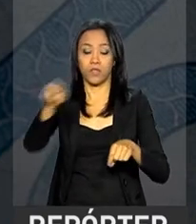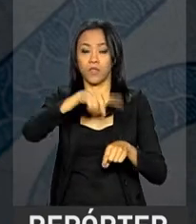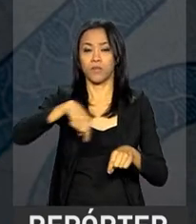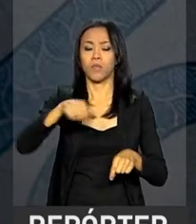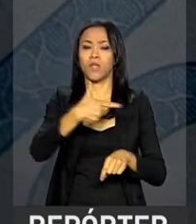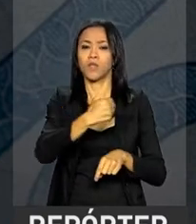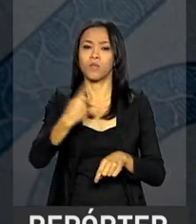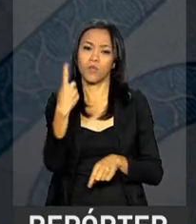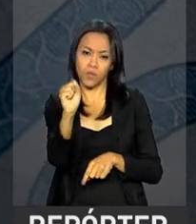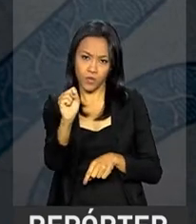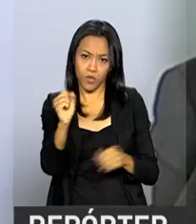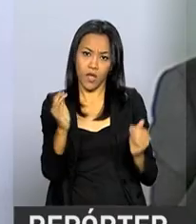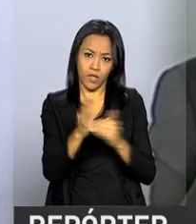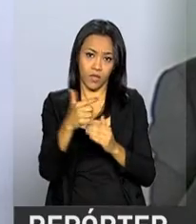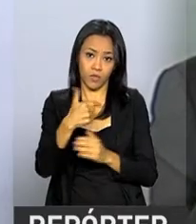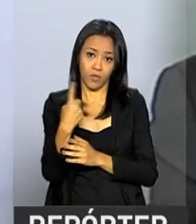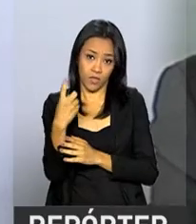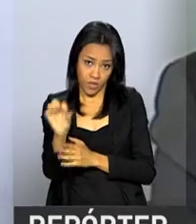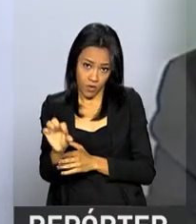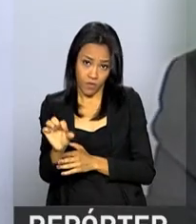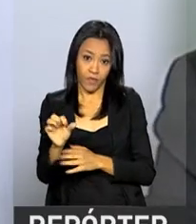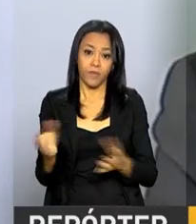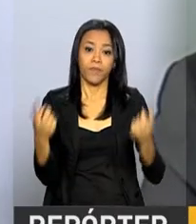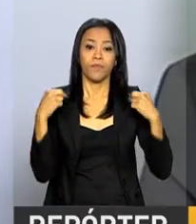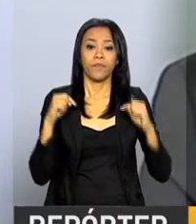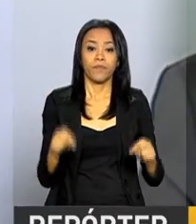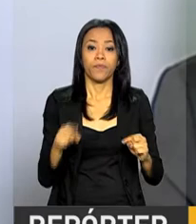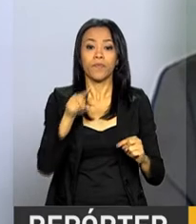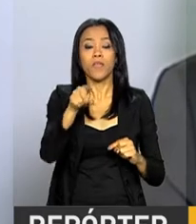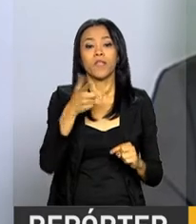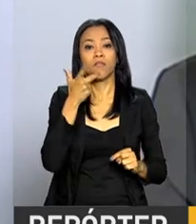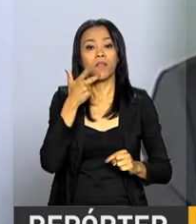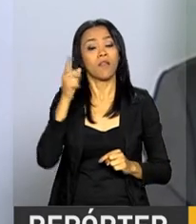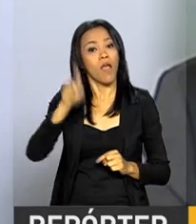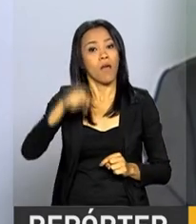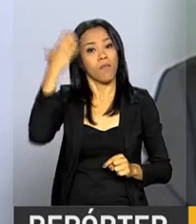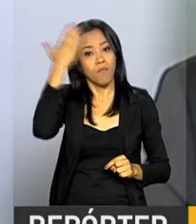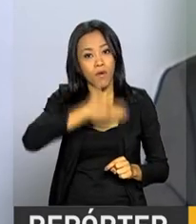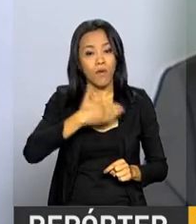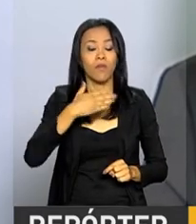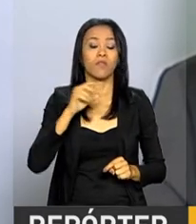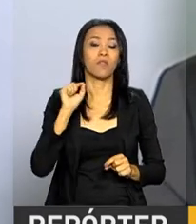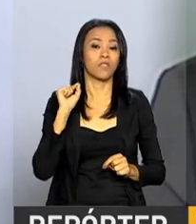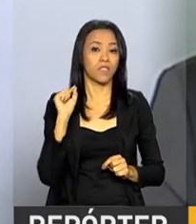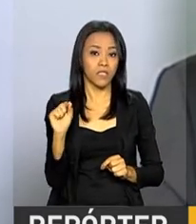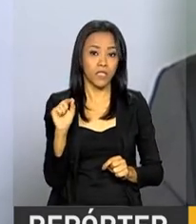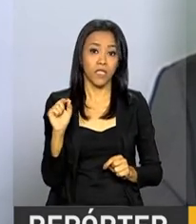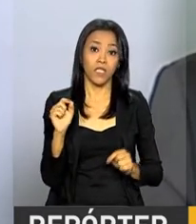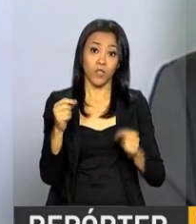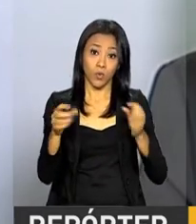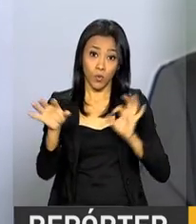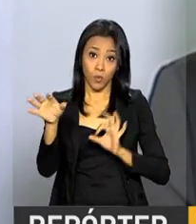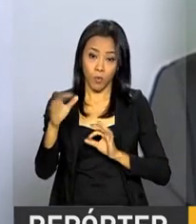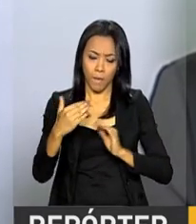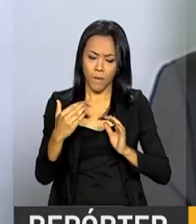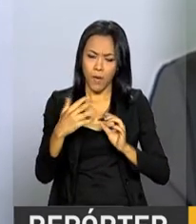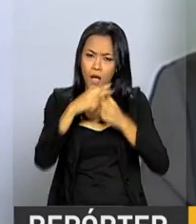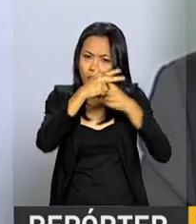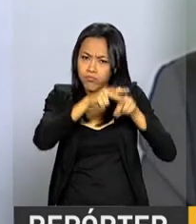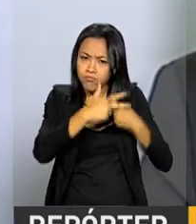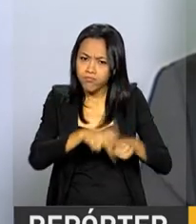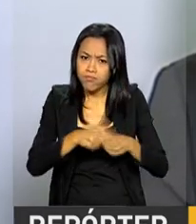para 2019. Mais uma demonstração do processo de ajustamento e de